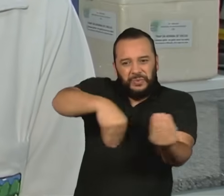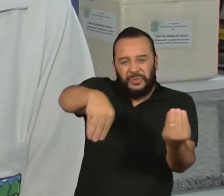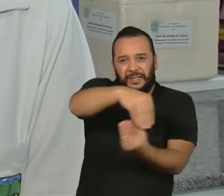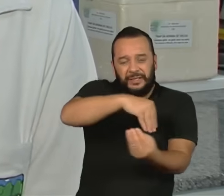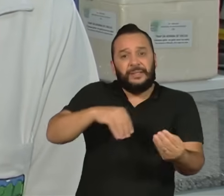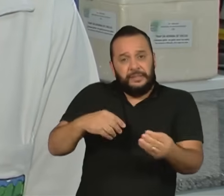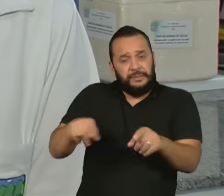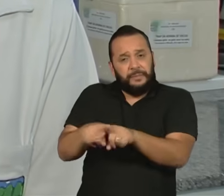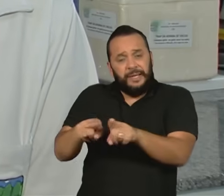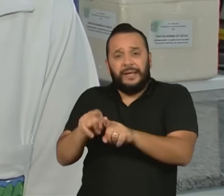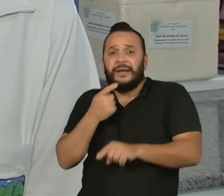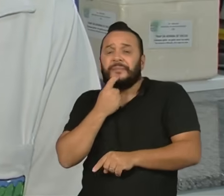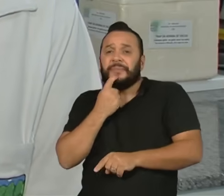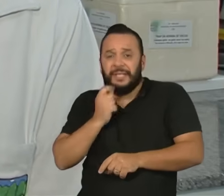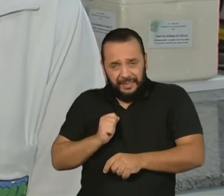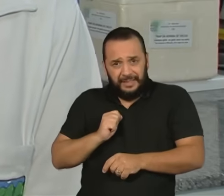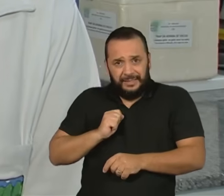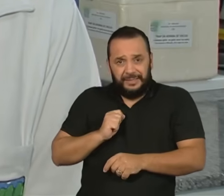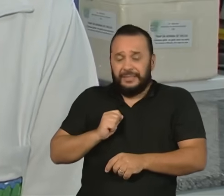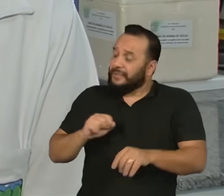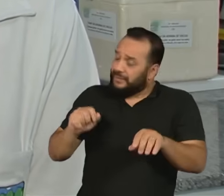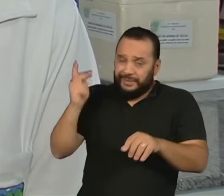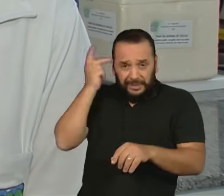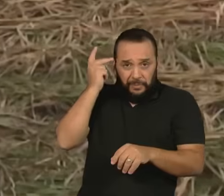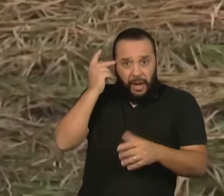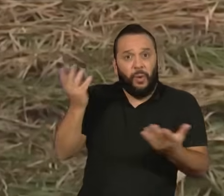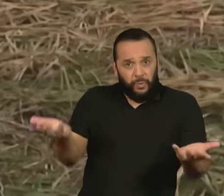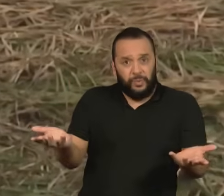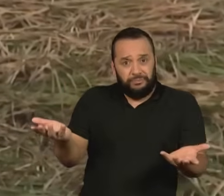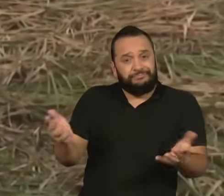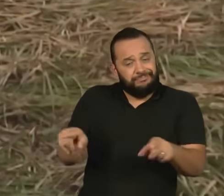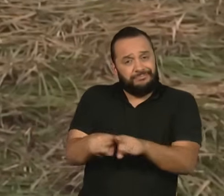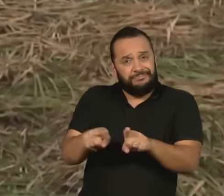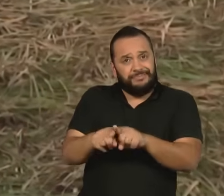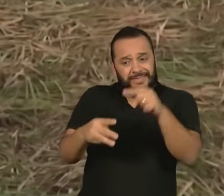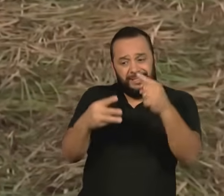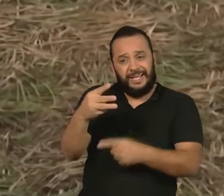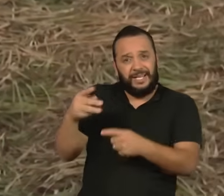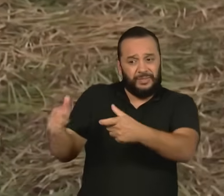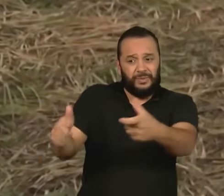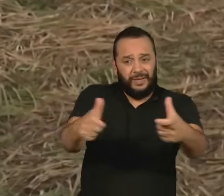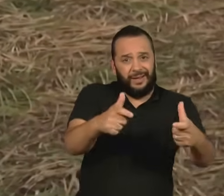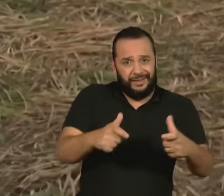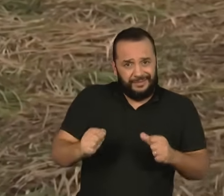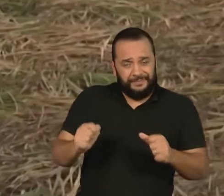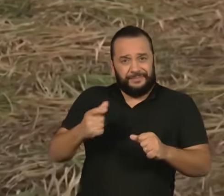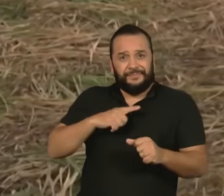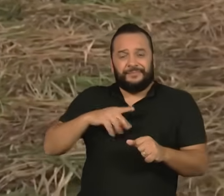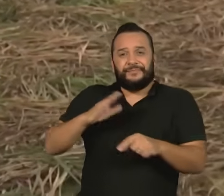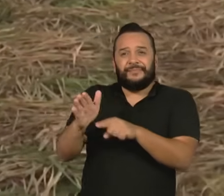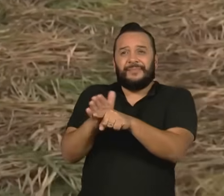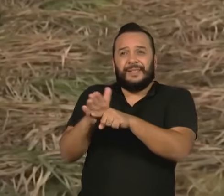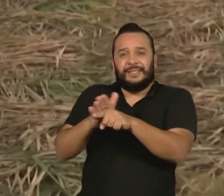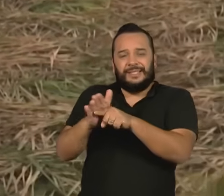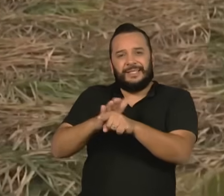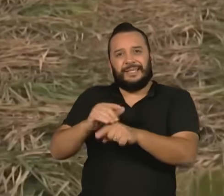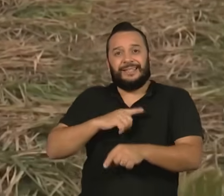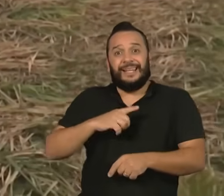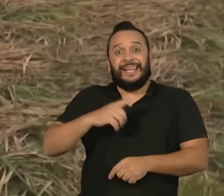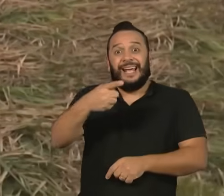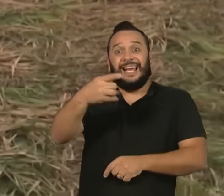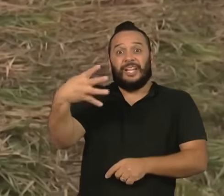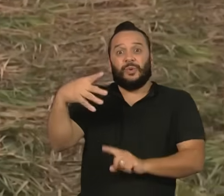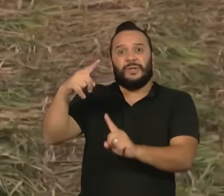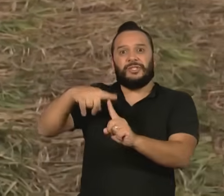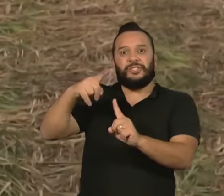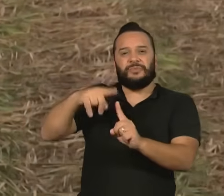e São Paulo, que é uma região extremamente urbanizada, né? A pesquisa considerou os 14 agrotóxicos